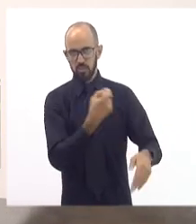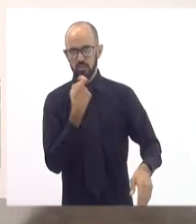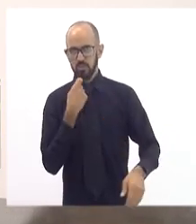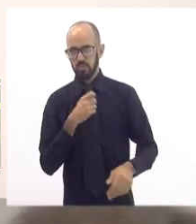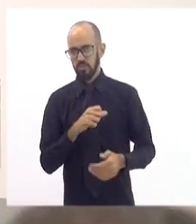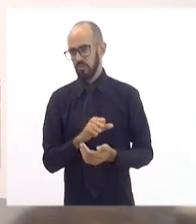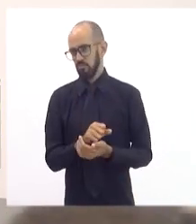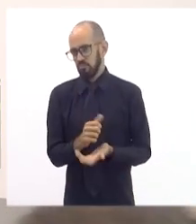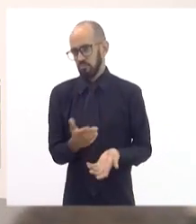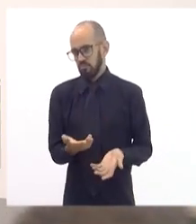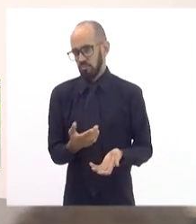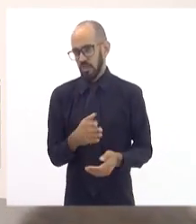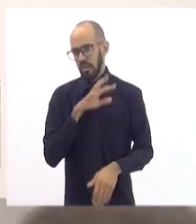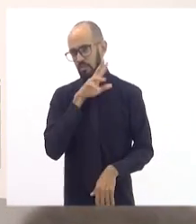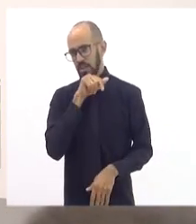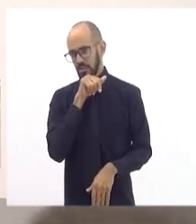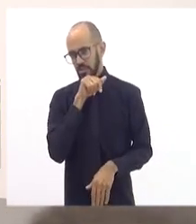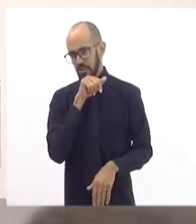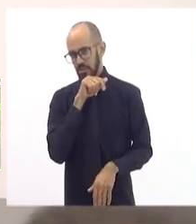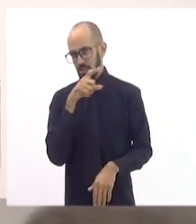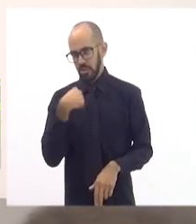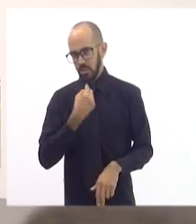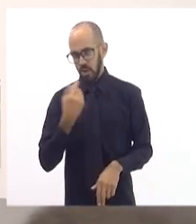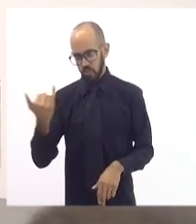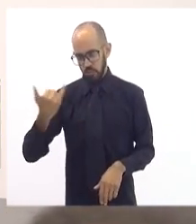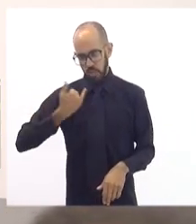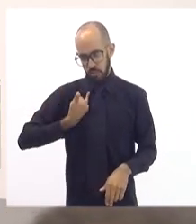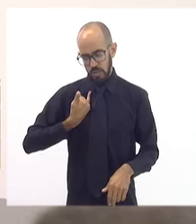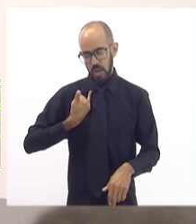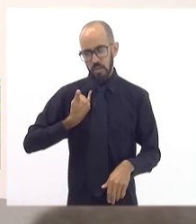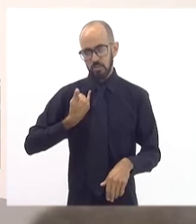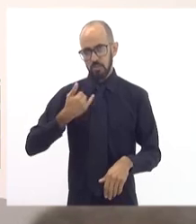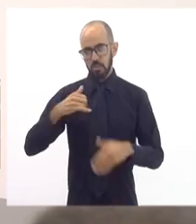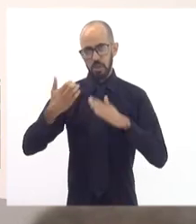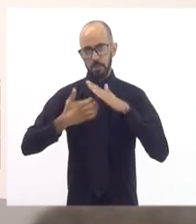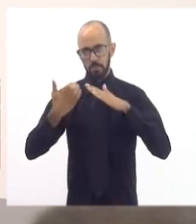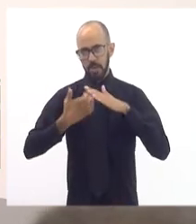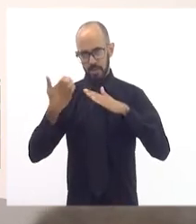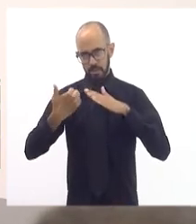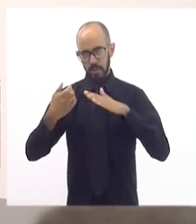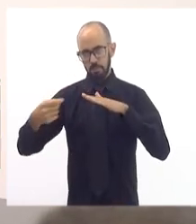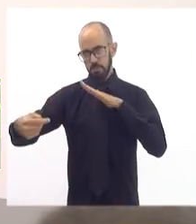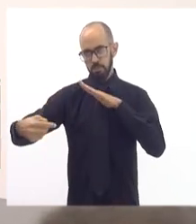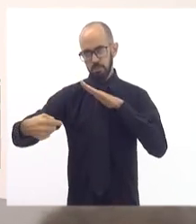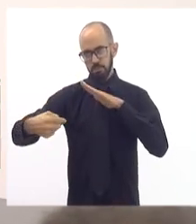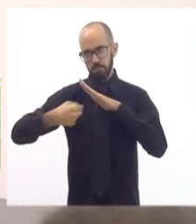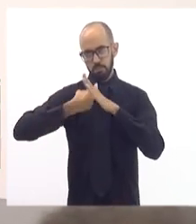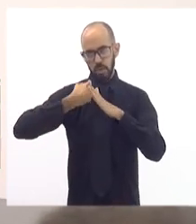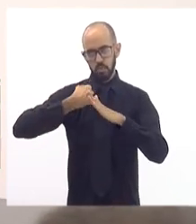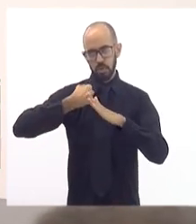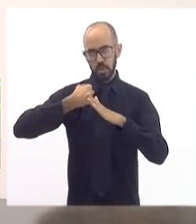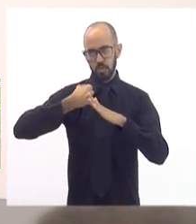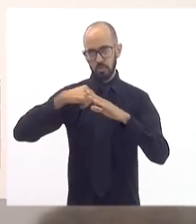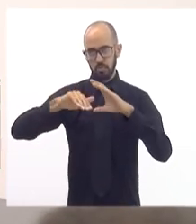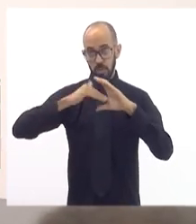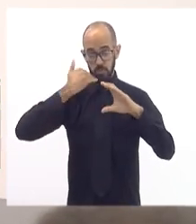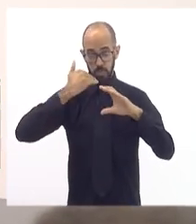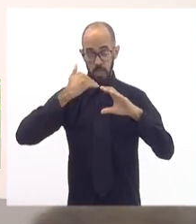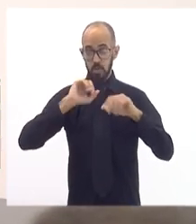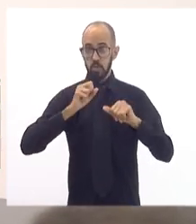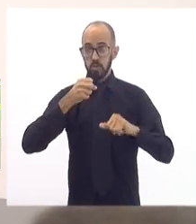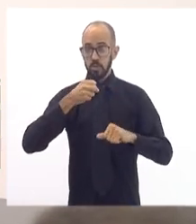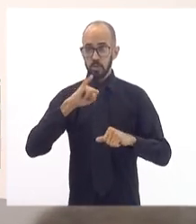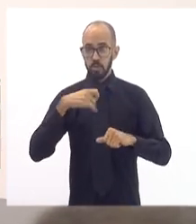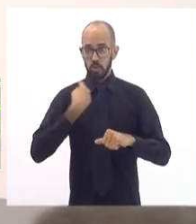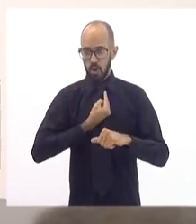por uma pessoa de uma consultoria de uma empresa me mandou um e-mail perguntando se a gente era a instituição responsável